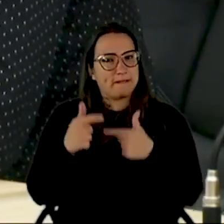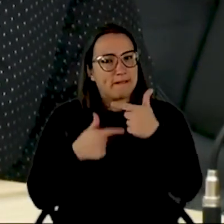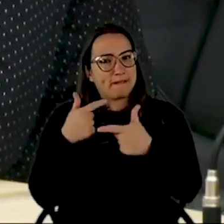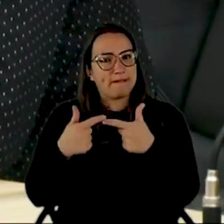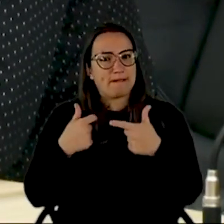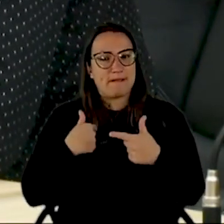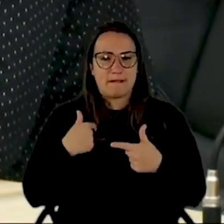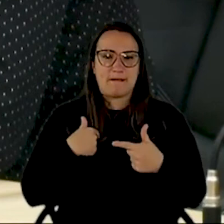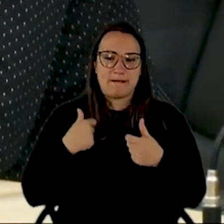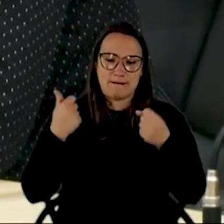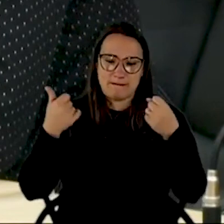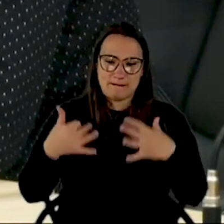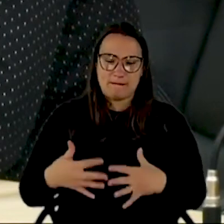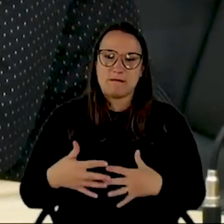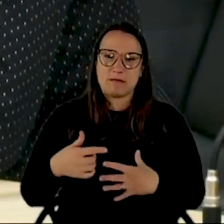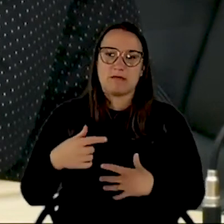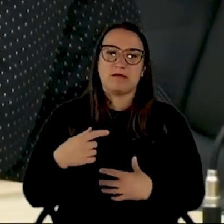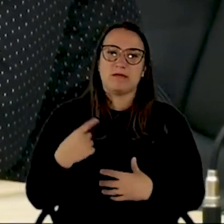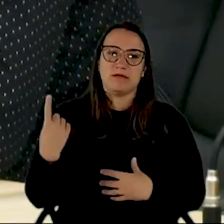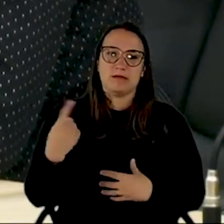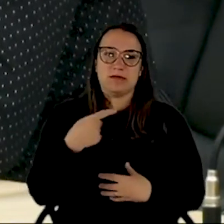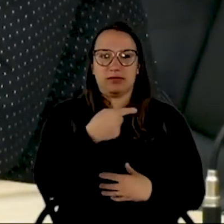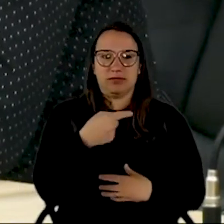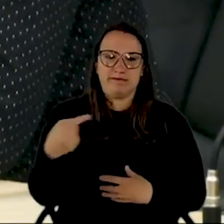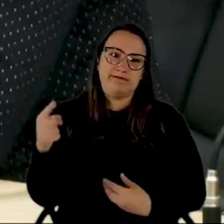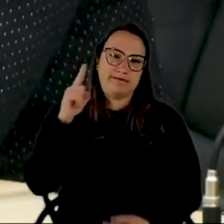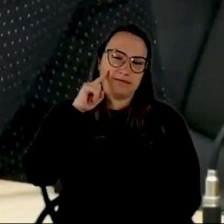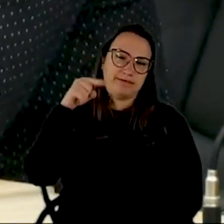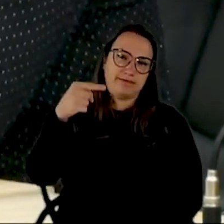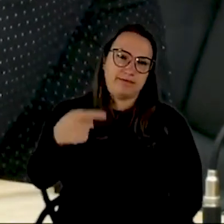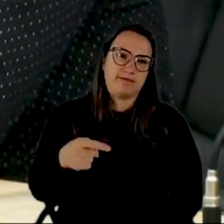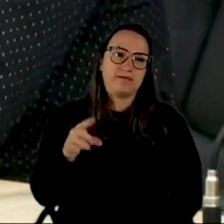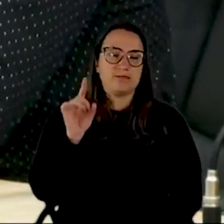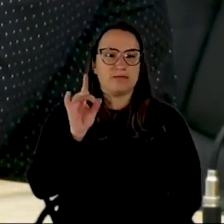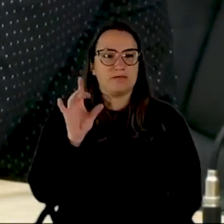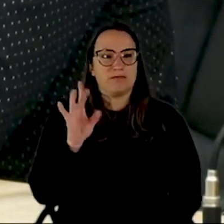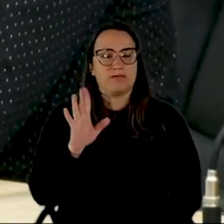meus trabalhos também que nós fazemos também no nosso dia a dia. Seria essa minha consideração, senhor presidente.